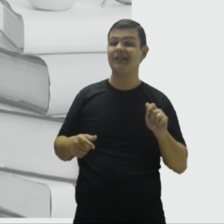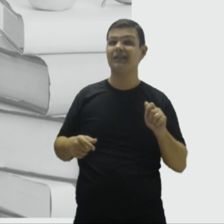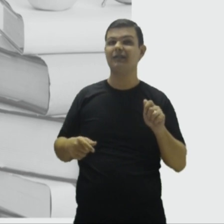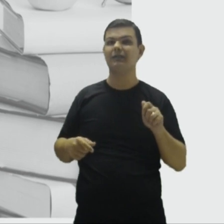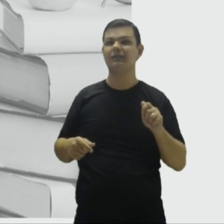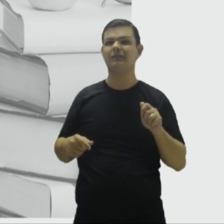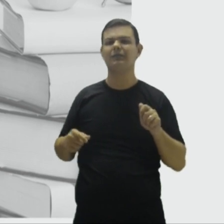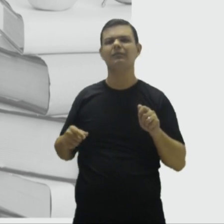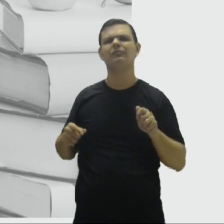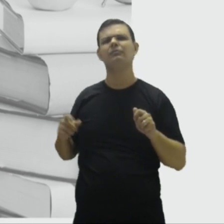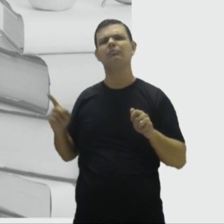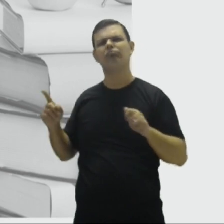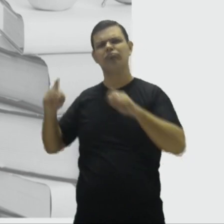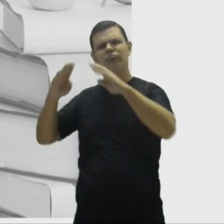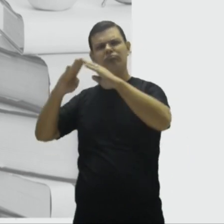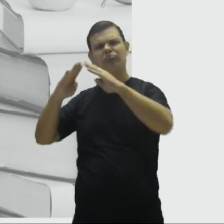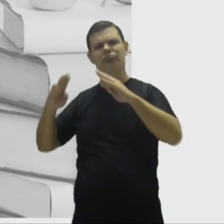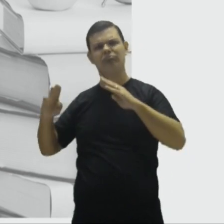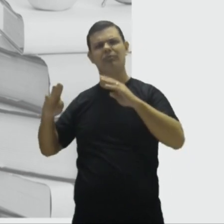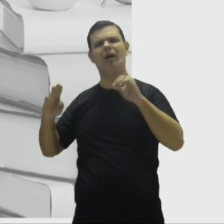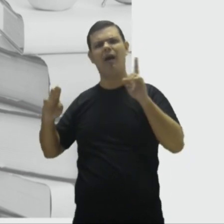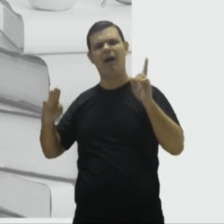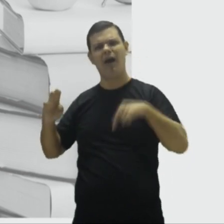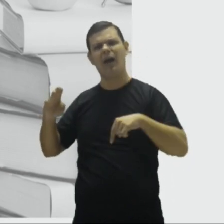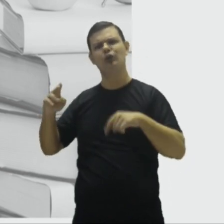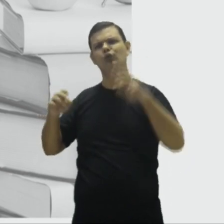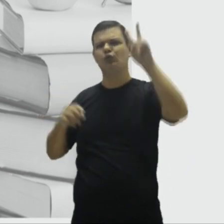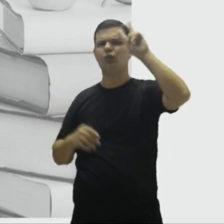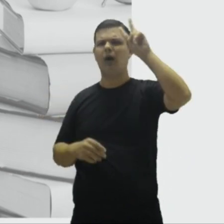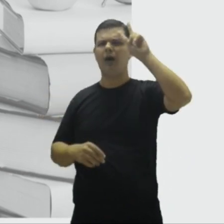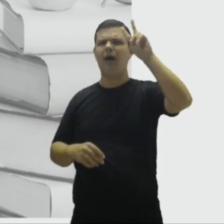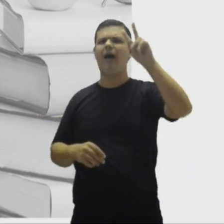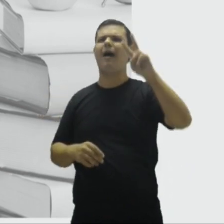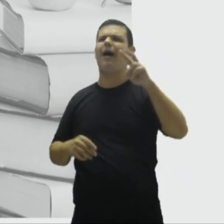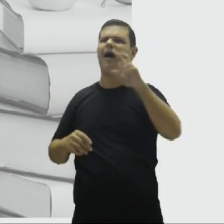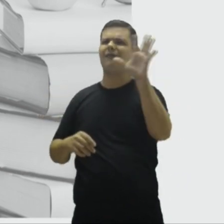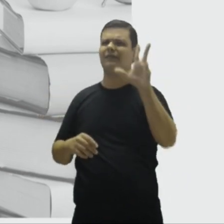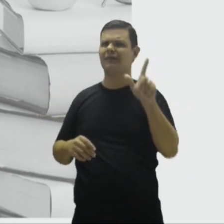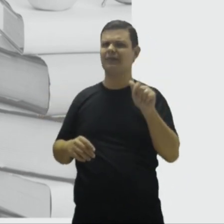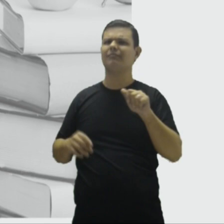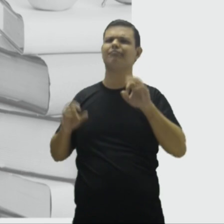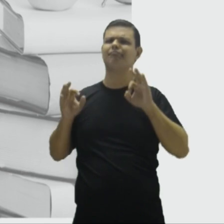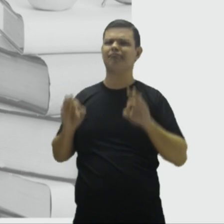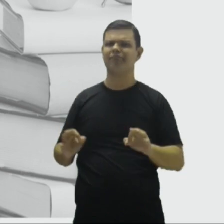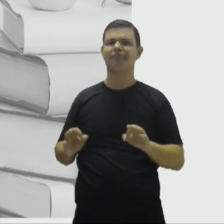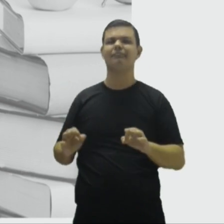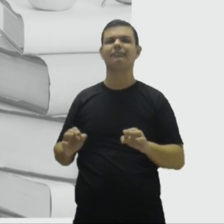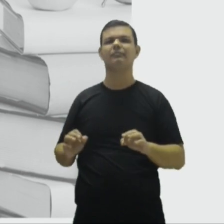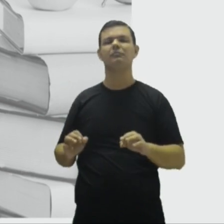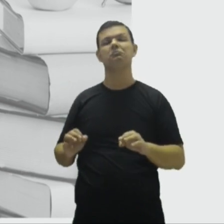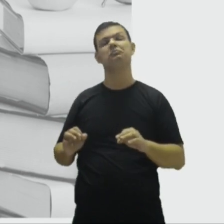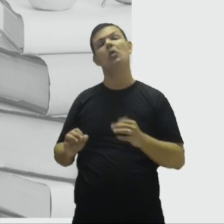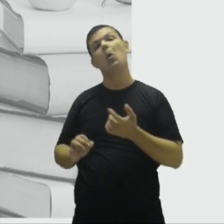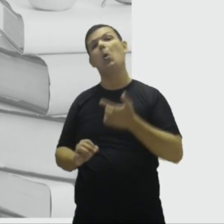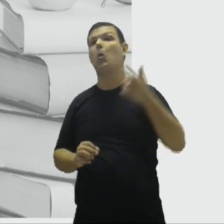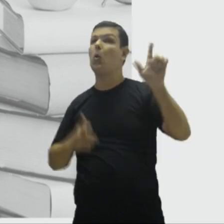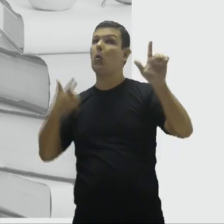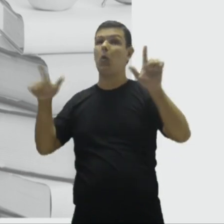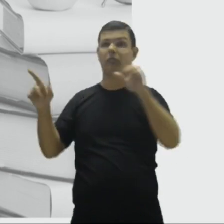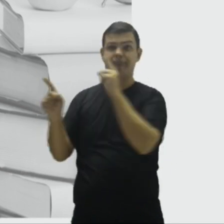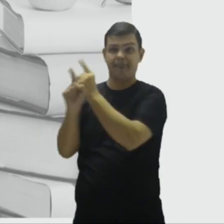então quer dizer que as pirâmides fazem parte também da história da África? Com certeza. A ponto que outras descobertas